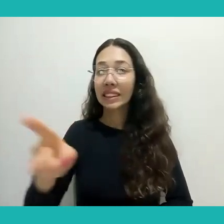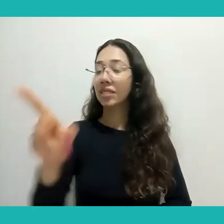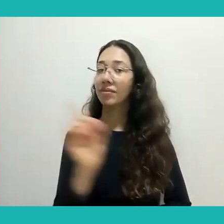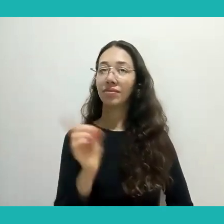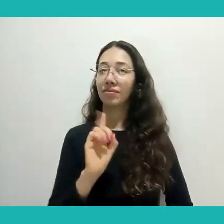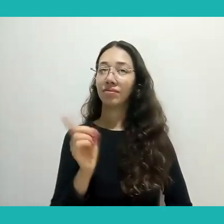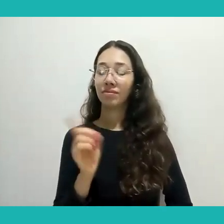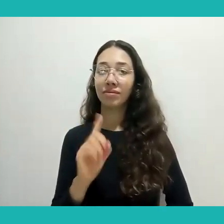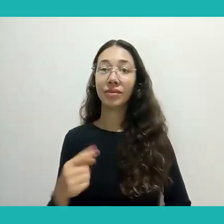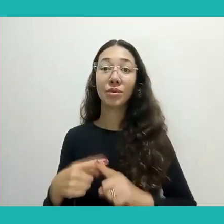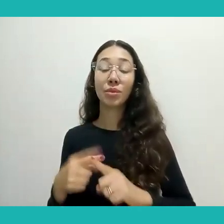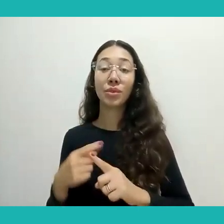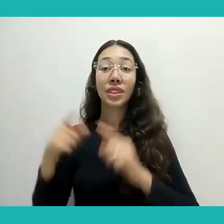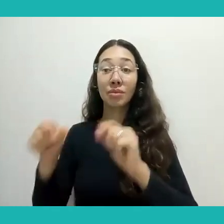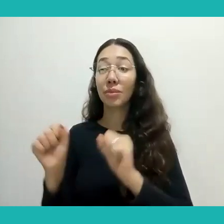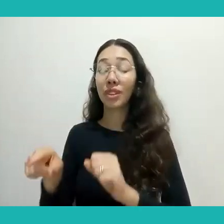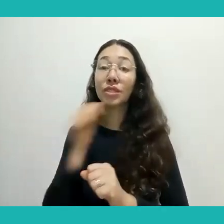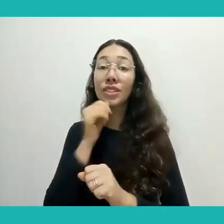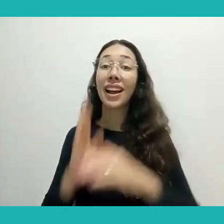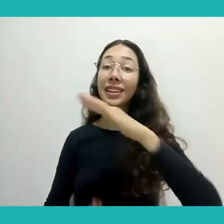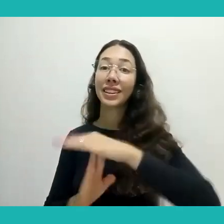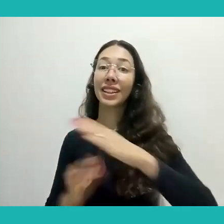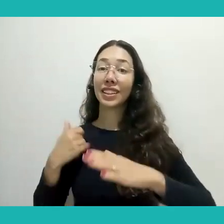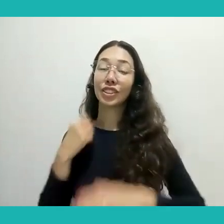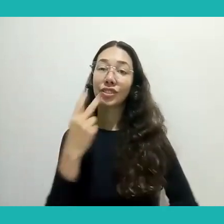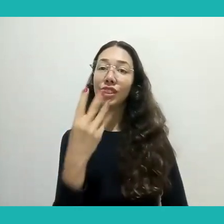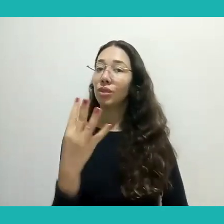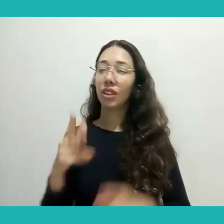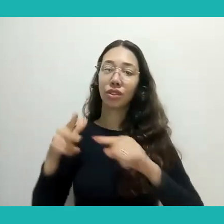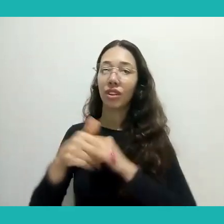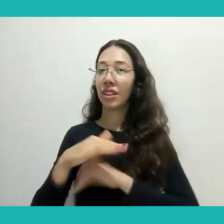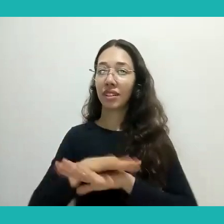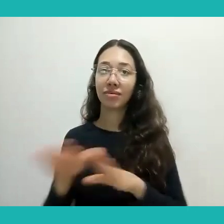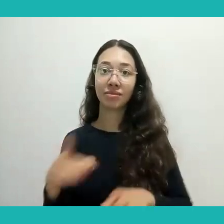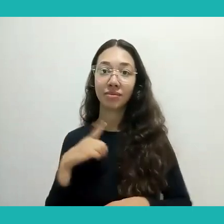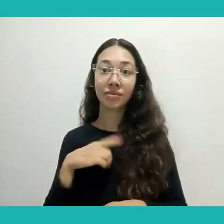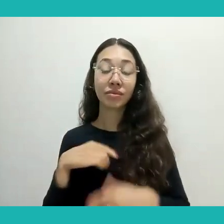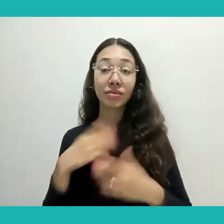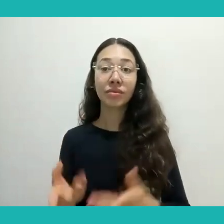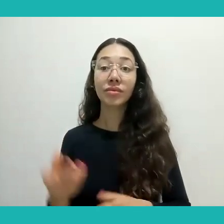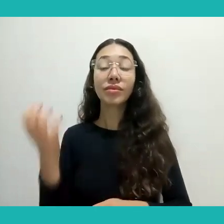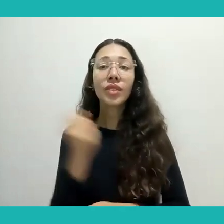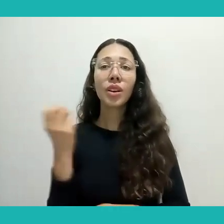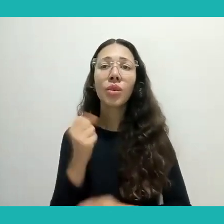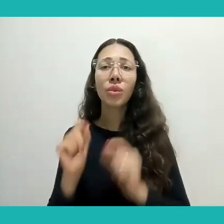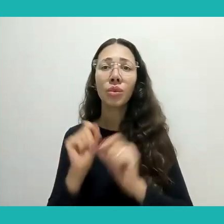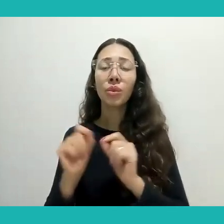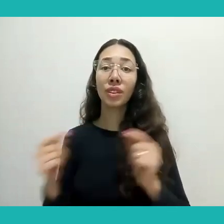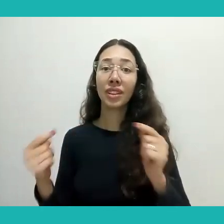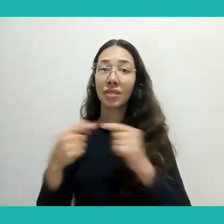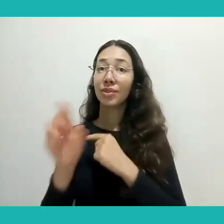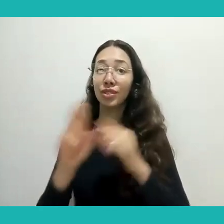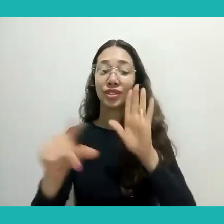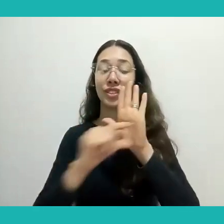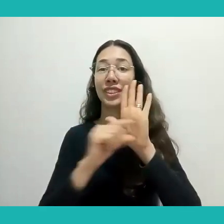Uma vez que seu benefício ele vai perdurar apenas até os 24 anos de idade. E esse benefício, por outro lado, nada tem a ver com o artigo